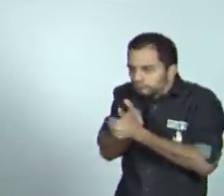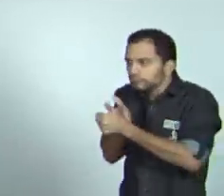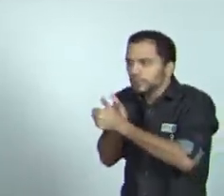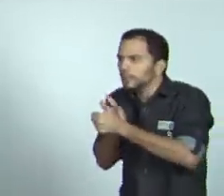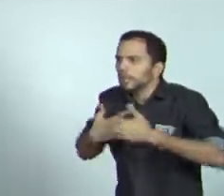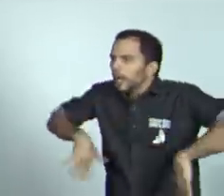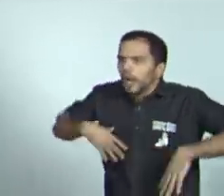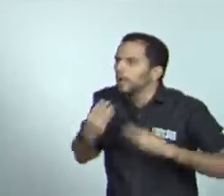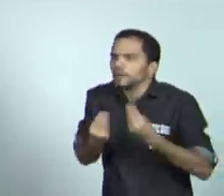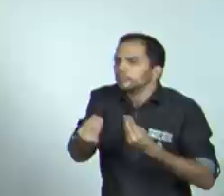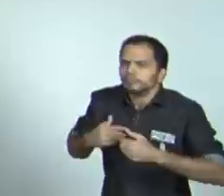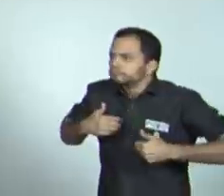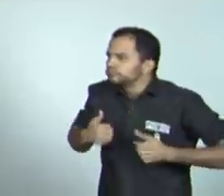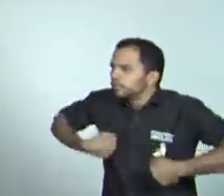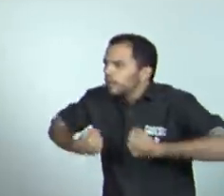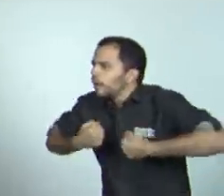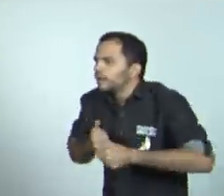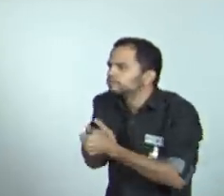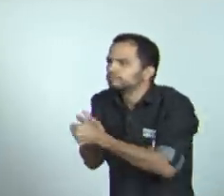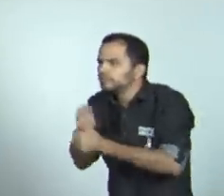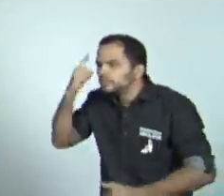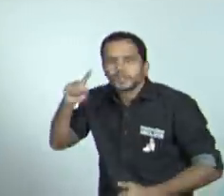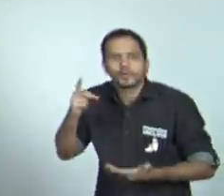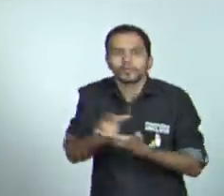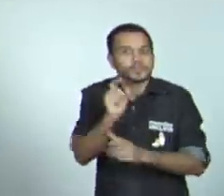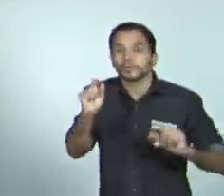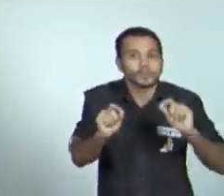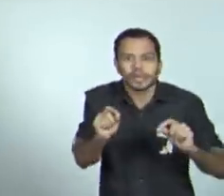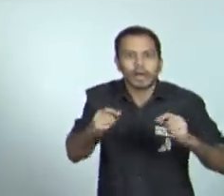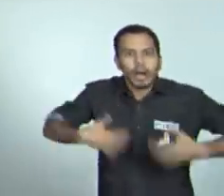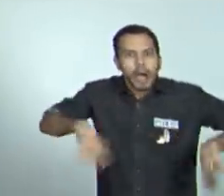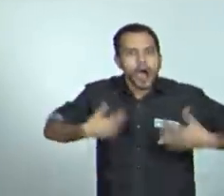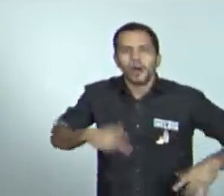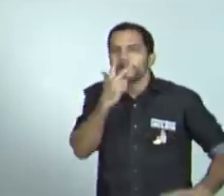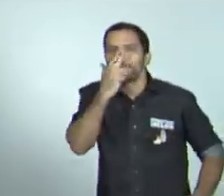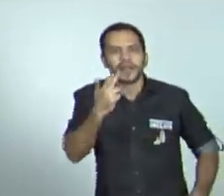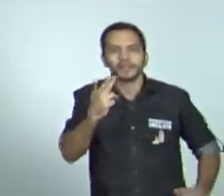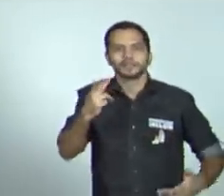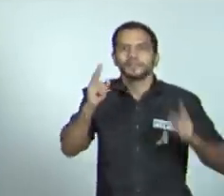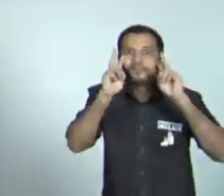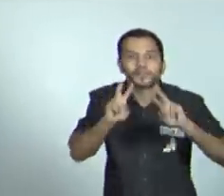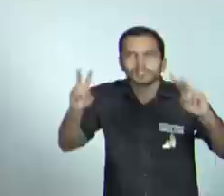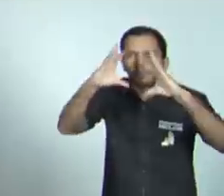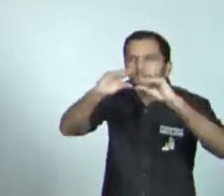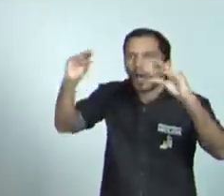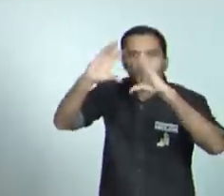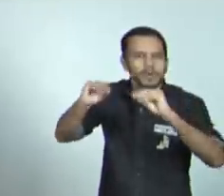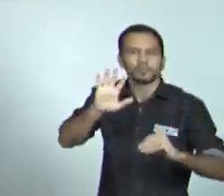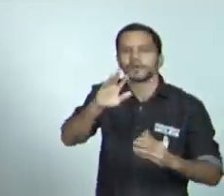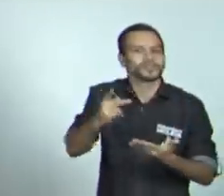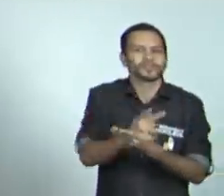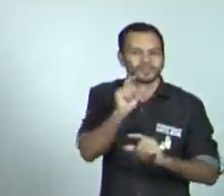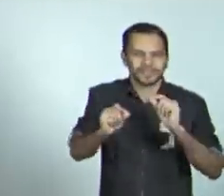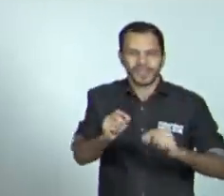sabendo que era real o que se fazia por meio do anjo tudo lhe parecia uma visão passaram